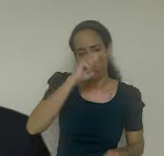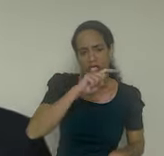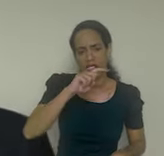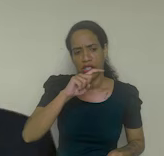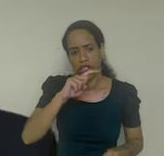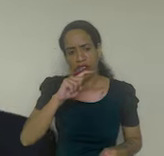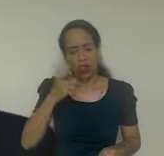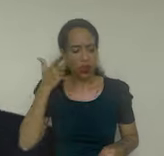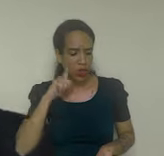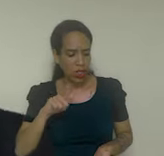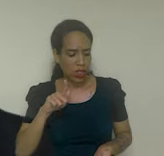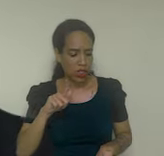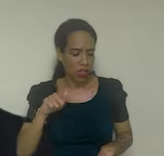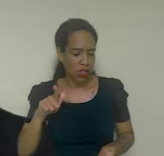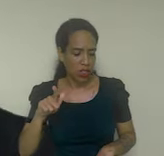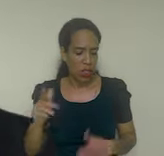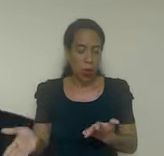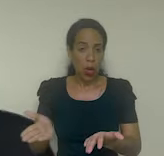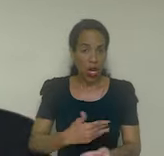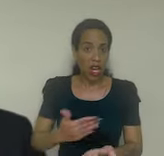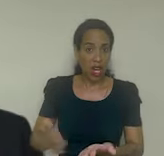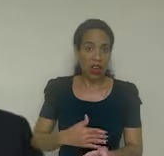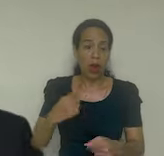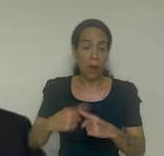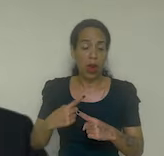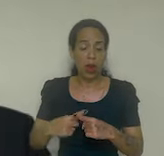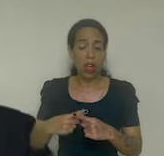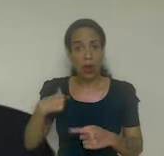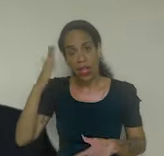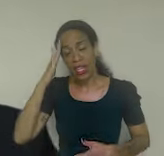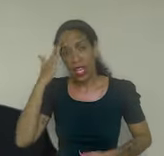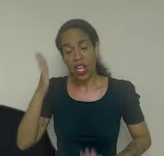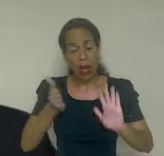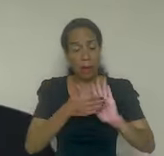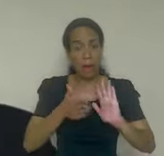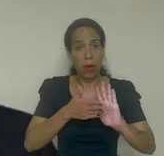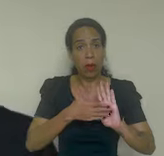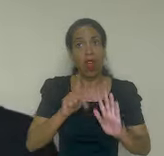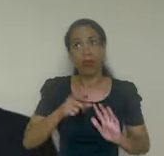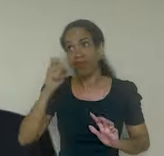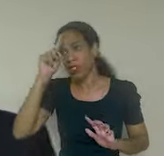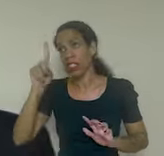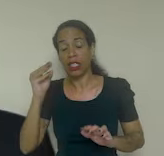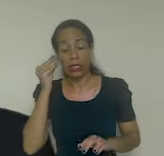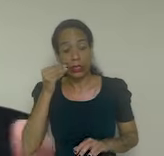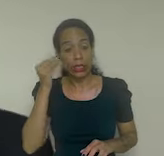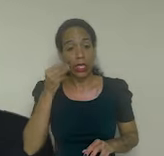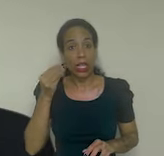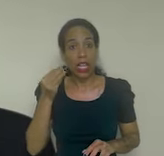para vocês para conseguir transportar para o livro? Porque, como eu entendi a proposta de vocês, a ideia é